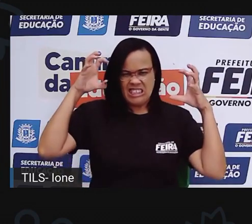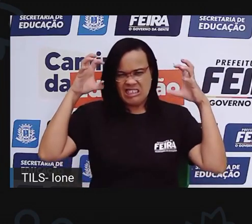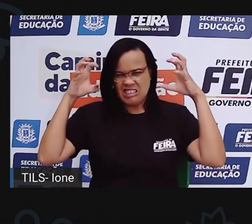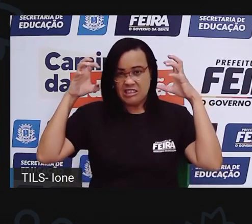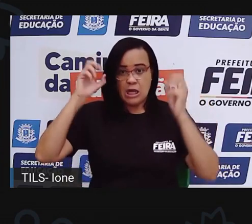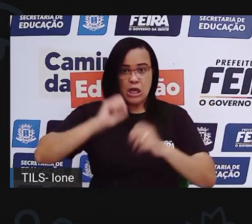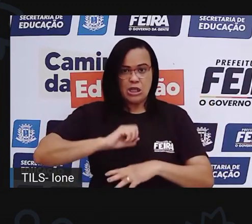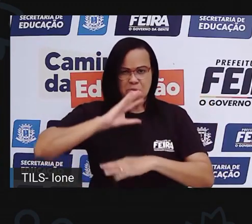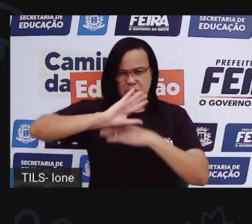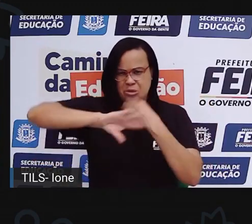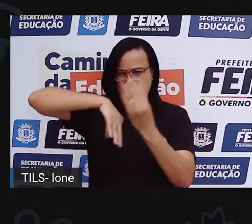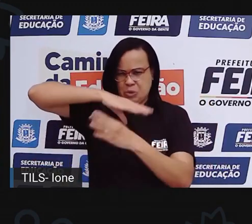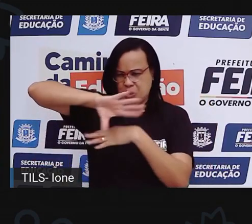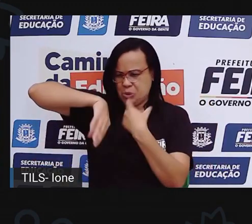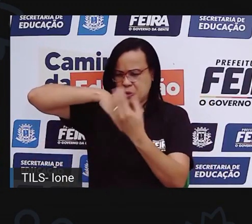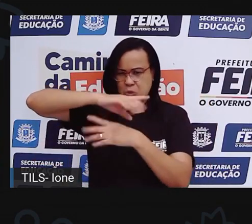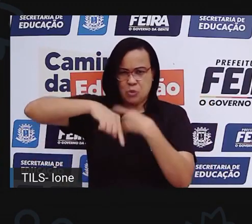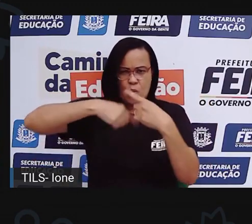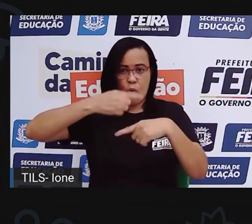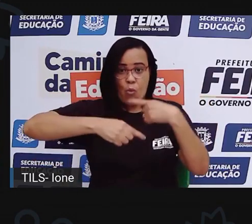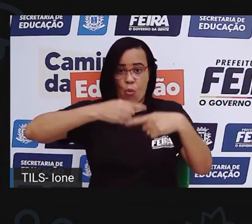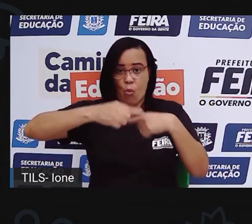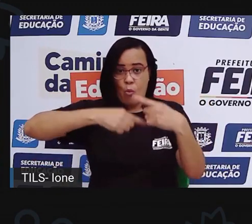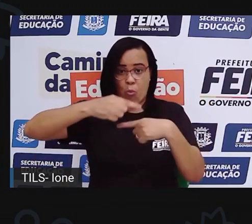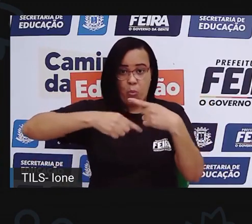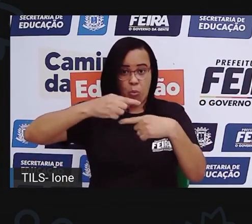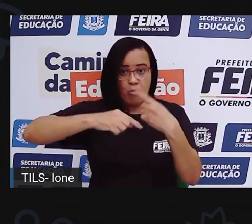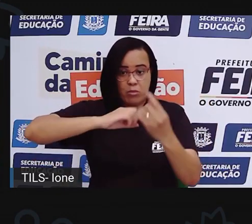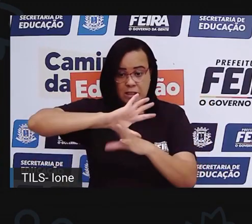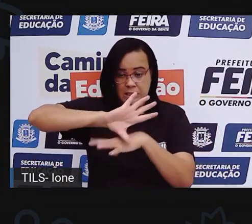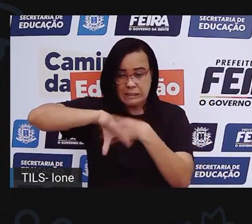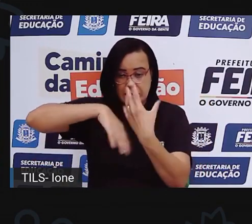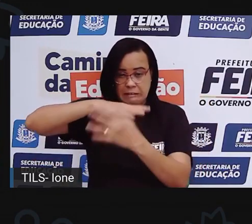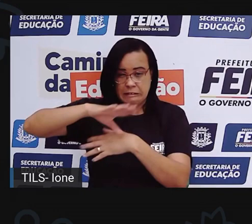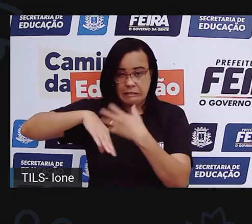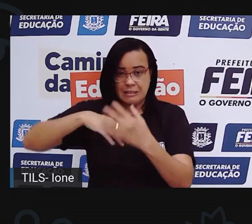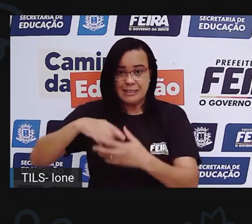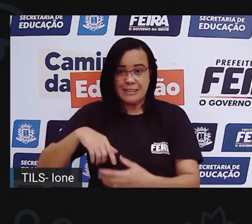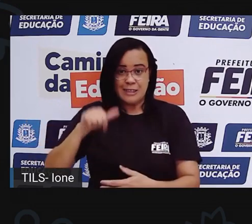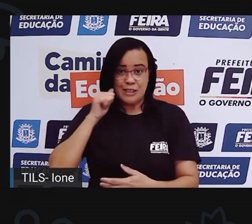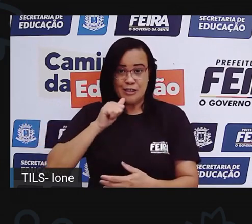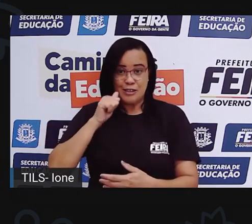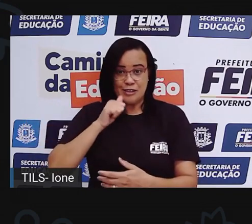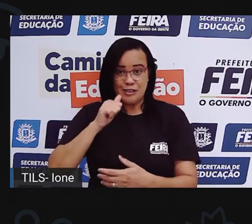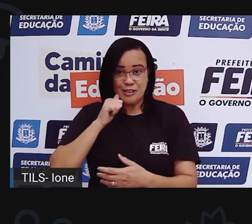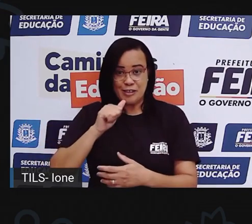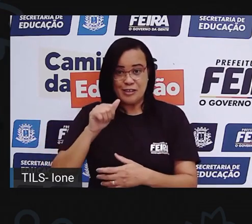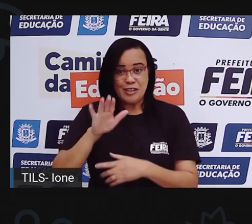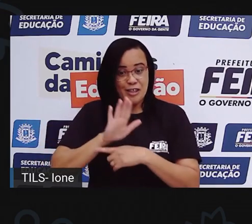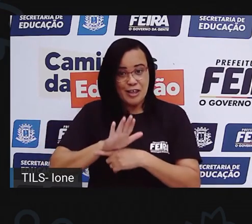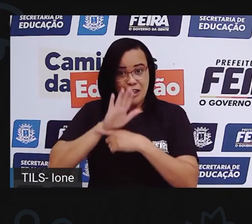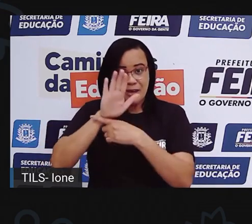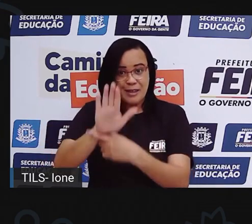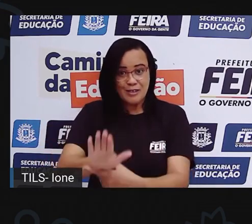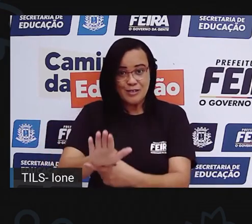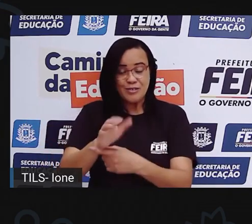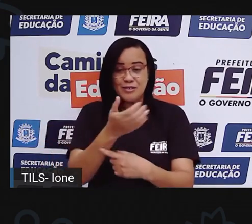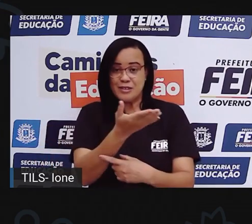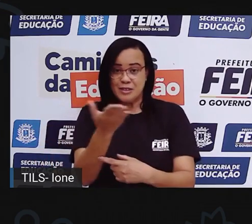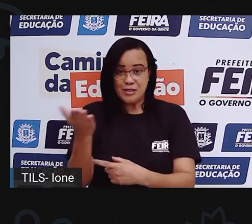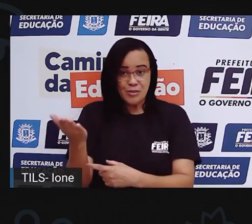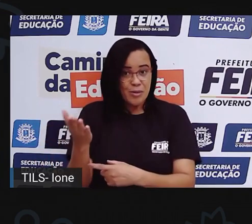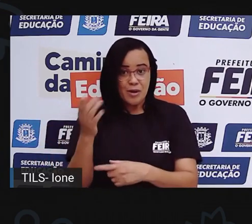misturado, tudo enroladinho, né? E a menina começando a ajudar ele, falando o quê? Que desse jeito ele não